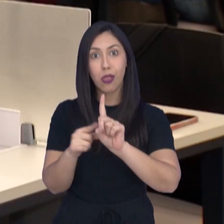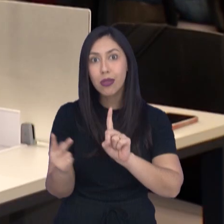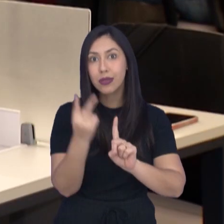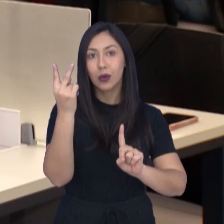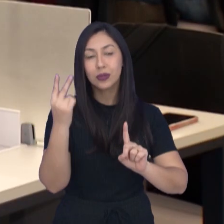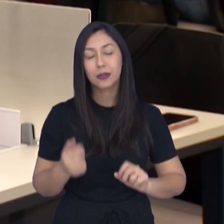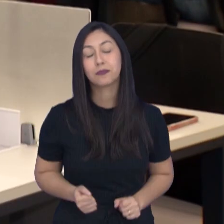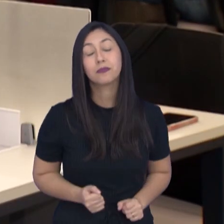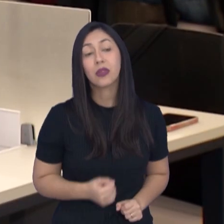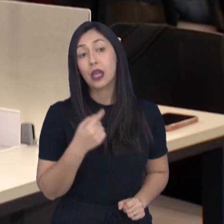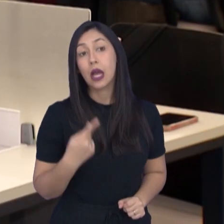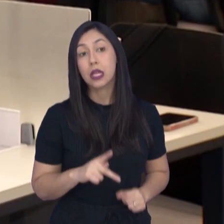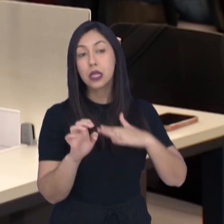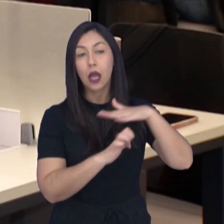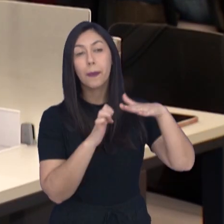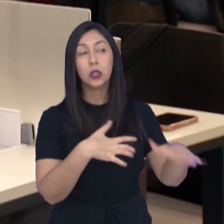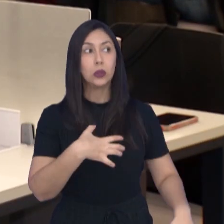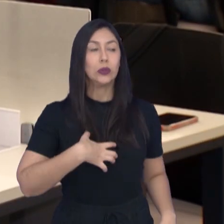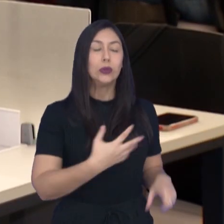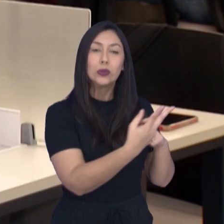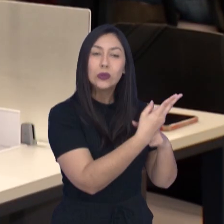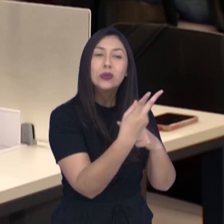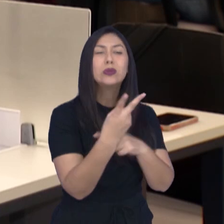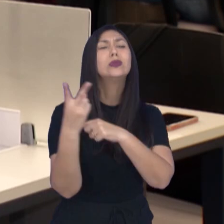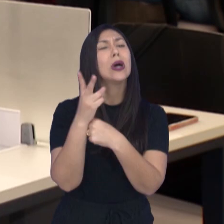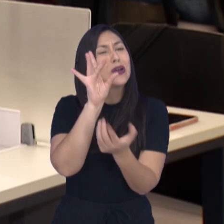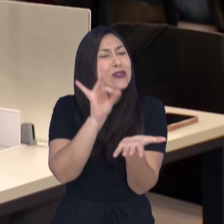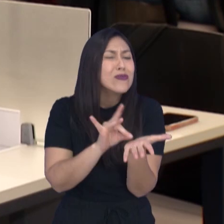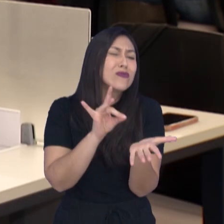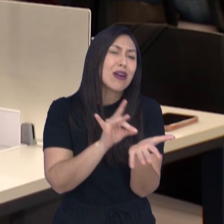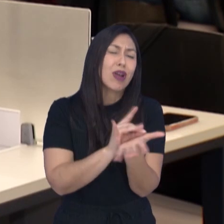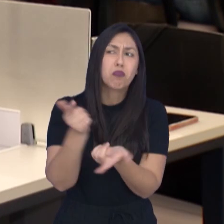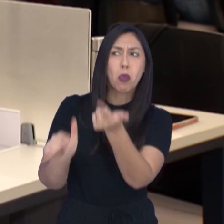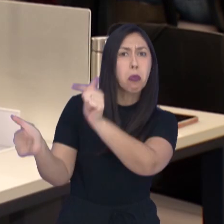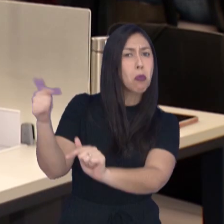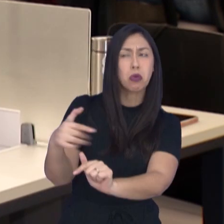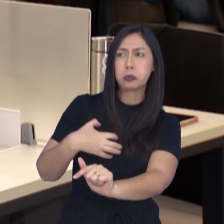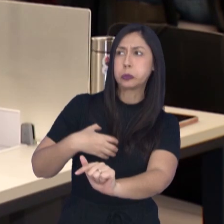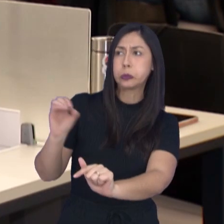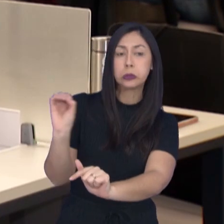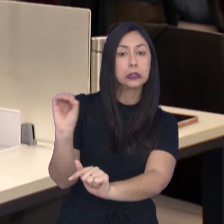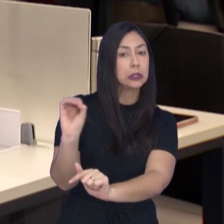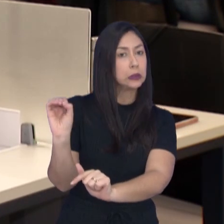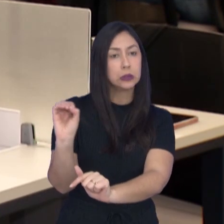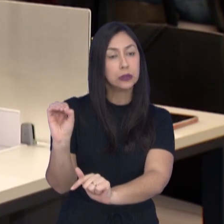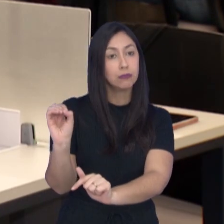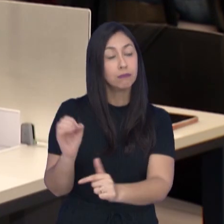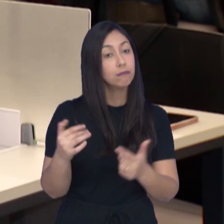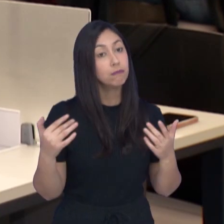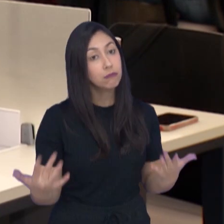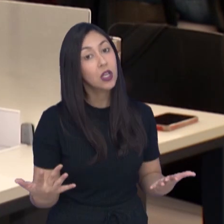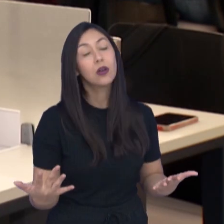empresa, eu senti muito cuidado, um cuidado genuíno que eu nunca senti em outras empresas ao longo da minha jornada. Então,